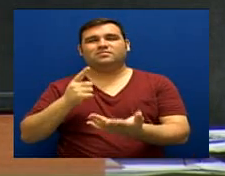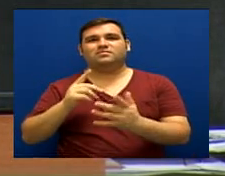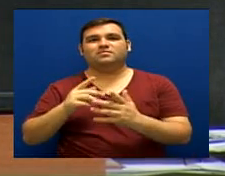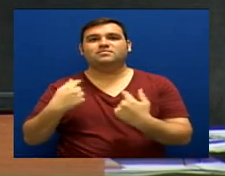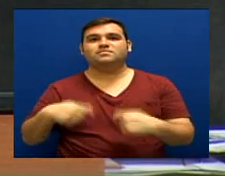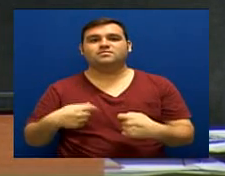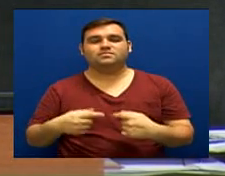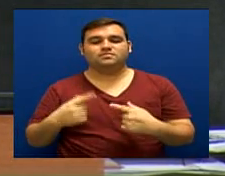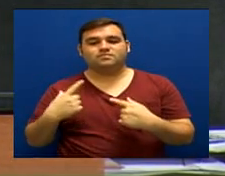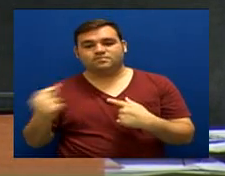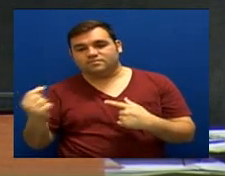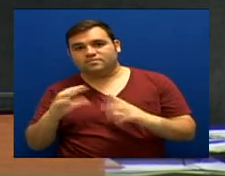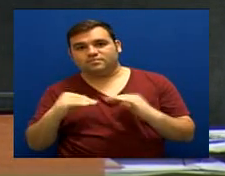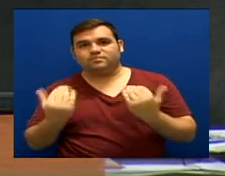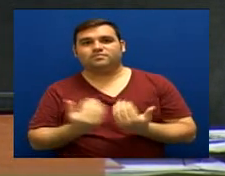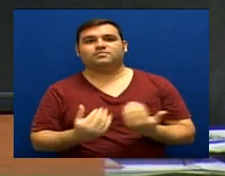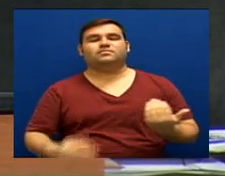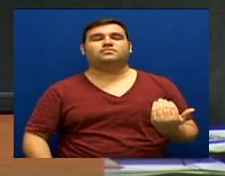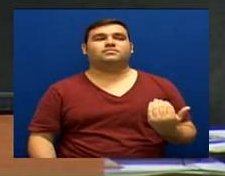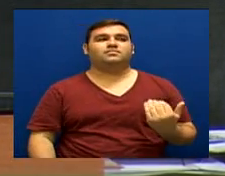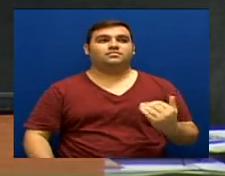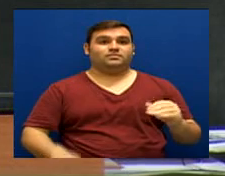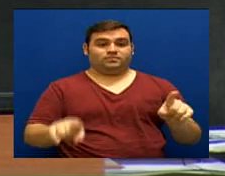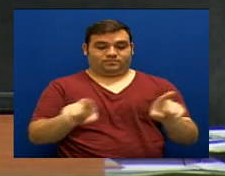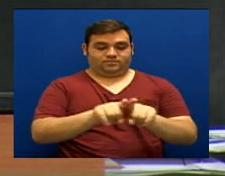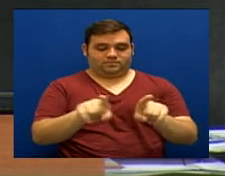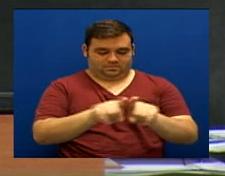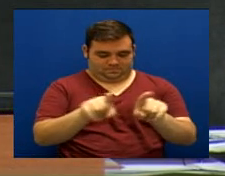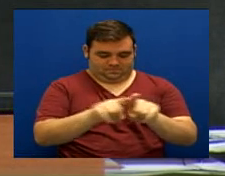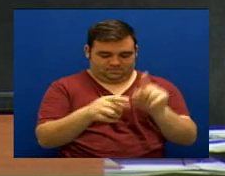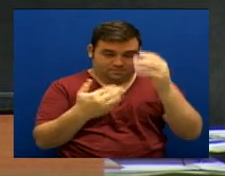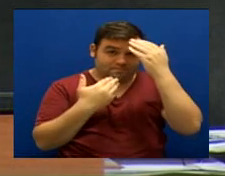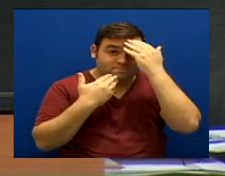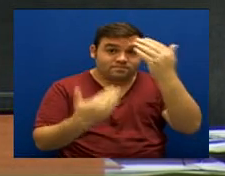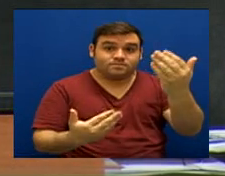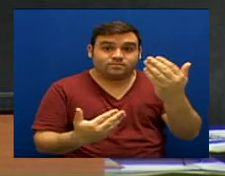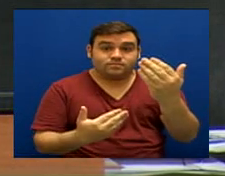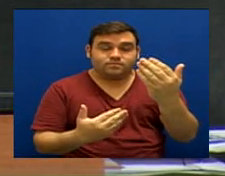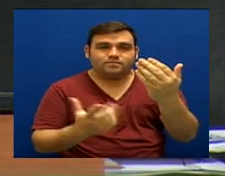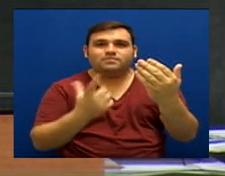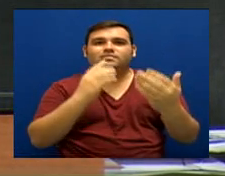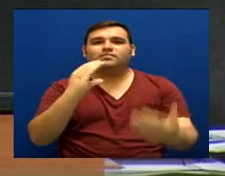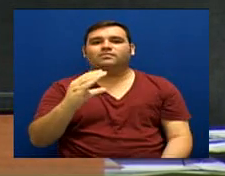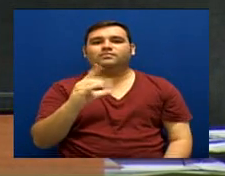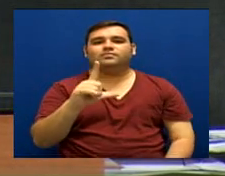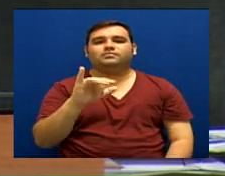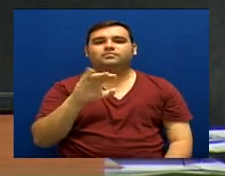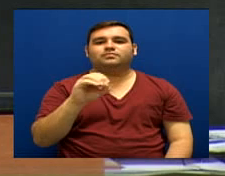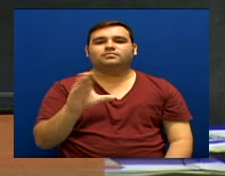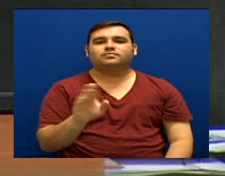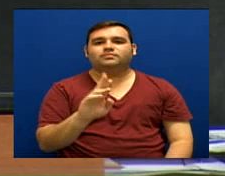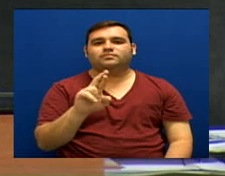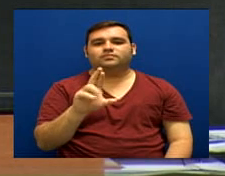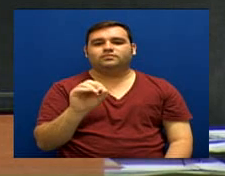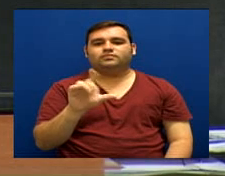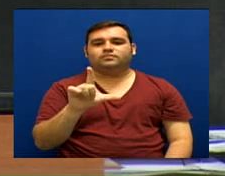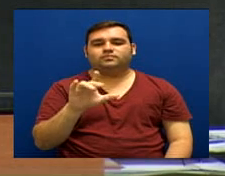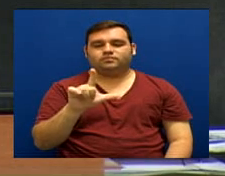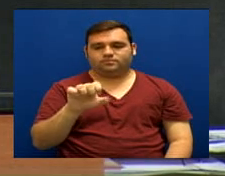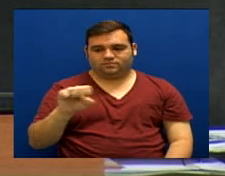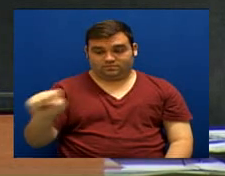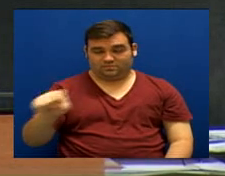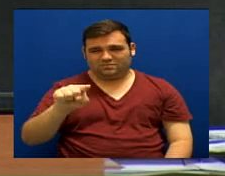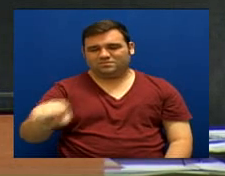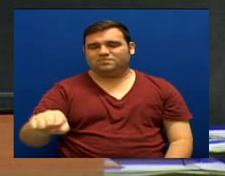a aaa o plenário e também agradecer a participação do cláudio rodrigues sempre é